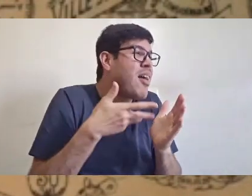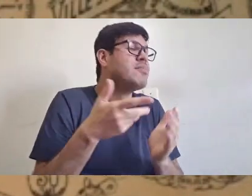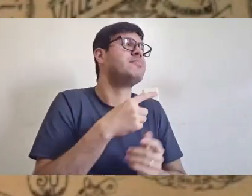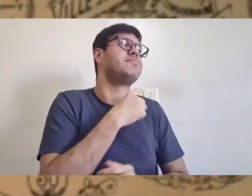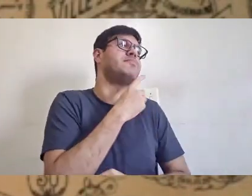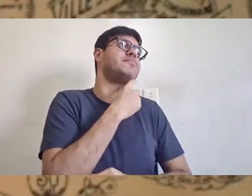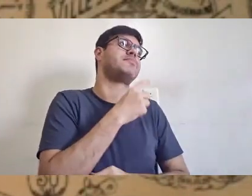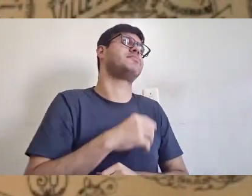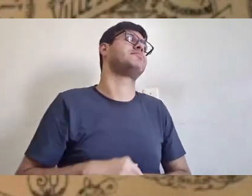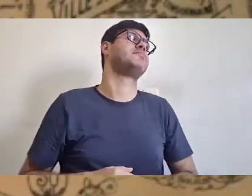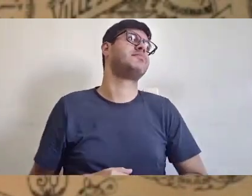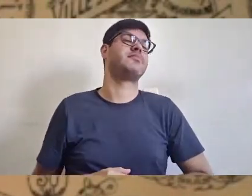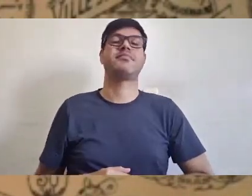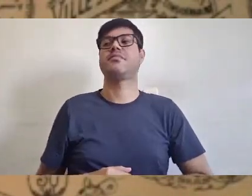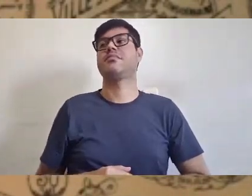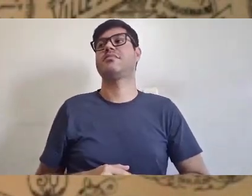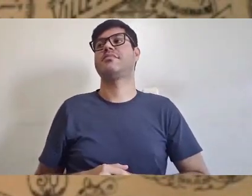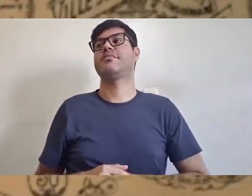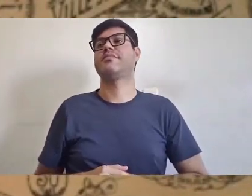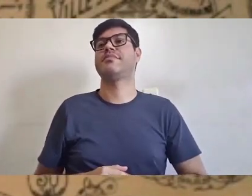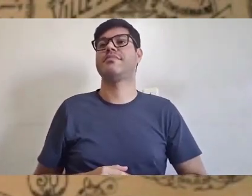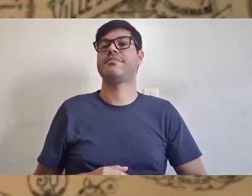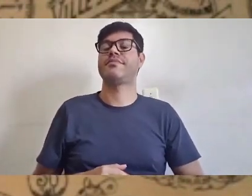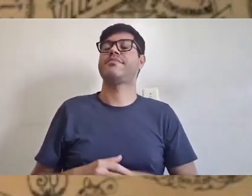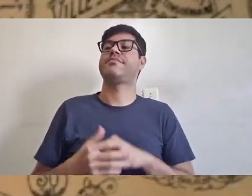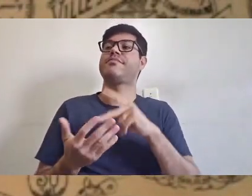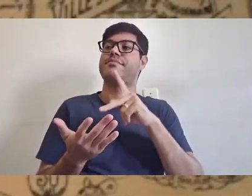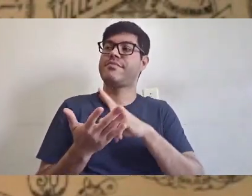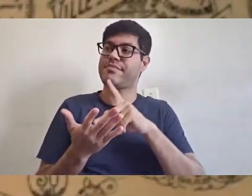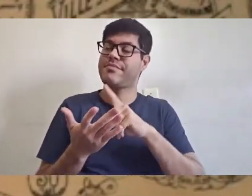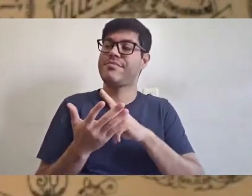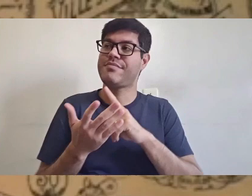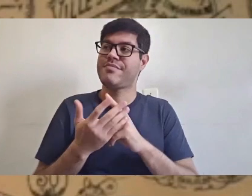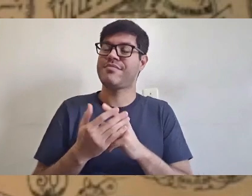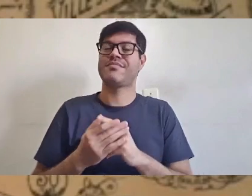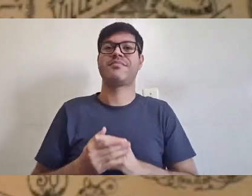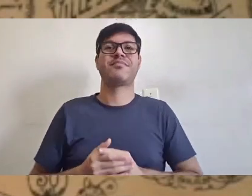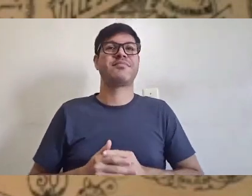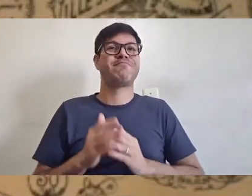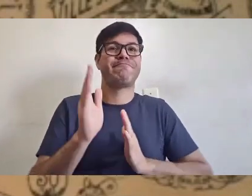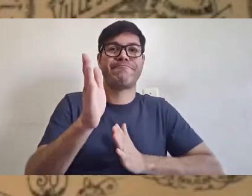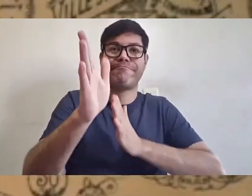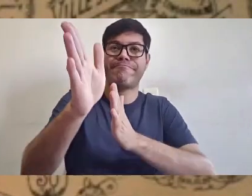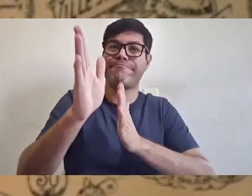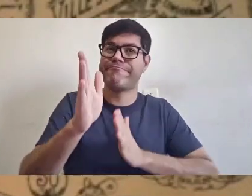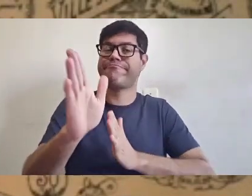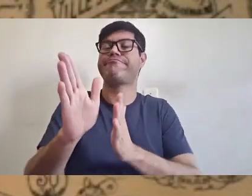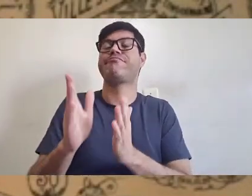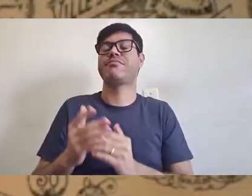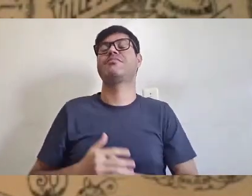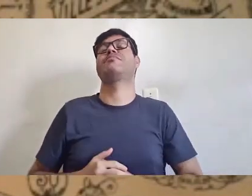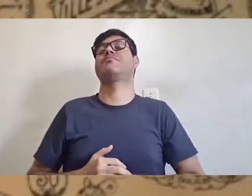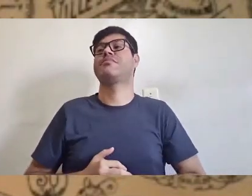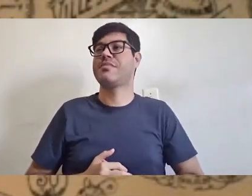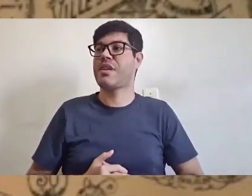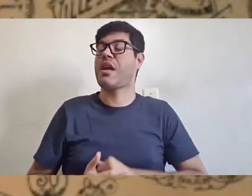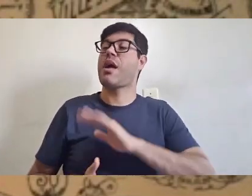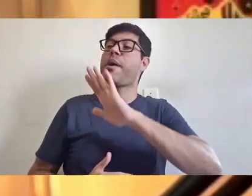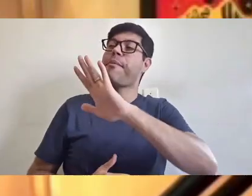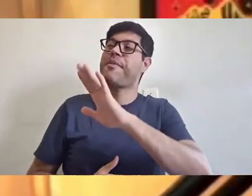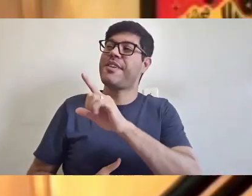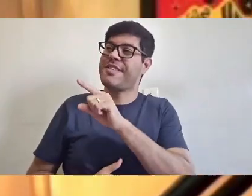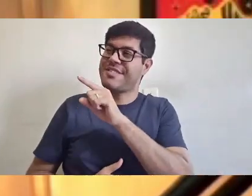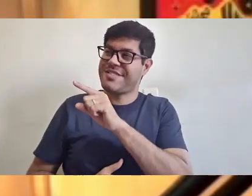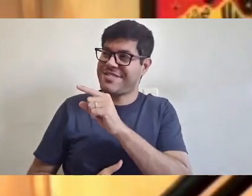acelerada, como acontece esses desenvolvimentos. Está sempre correndo atrás. Nós estamos sempre correndo atrás, né? É verdade. Pedro